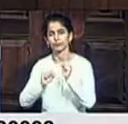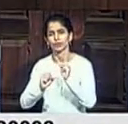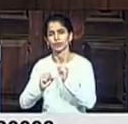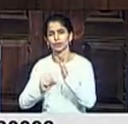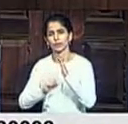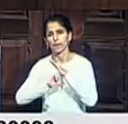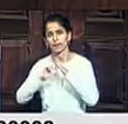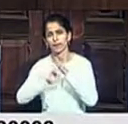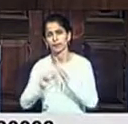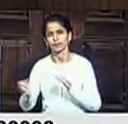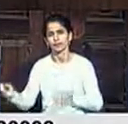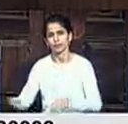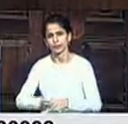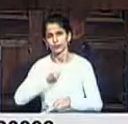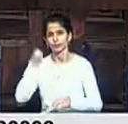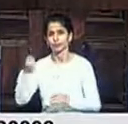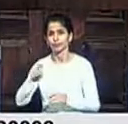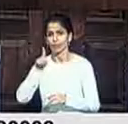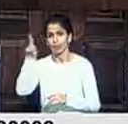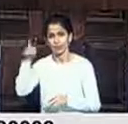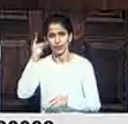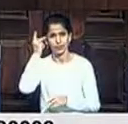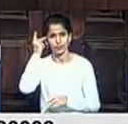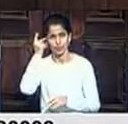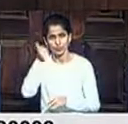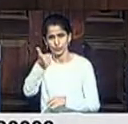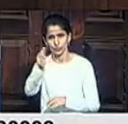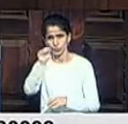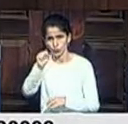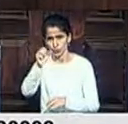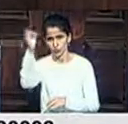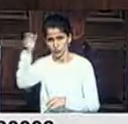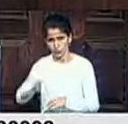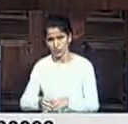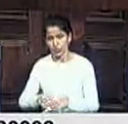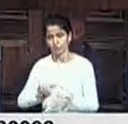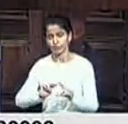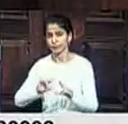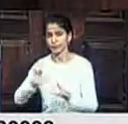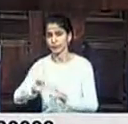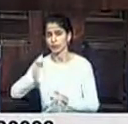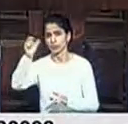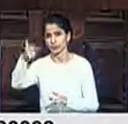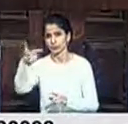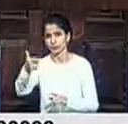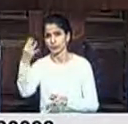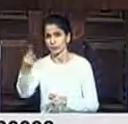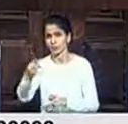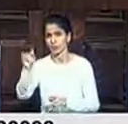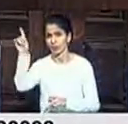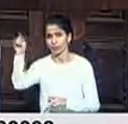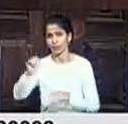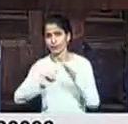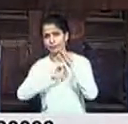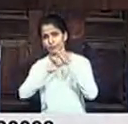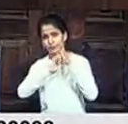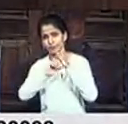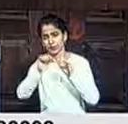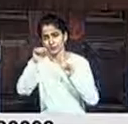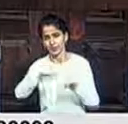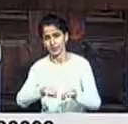Paulo era 18, o Rio era 24. E várias empresas estavam fechando aqui, indo para São